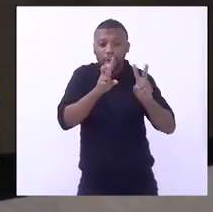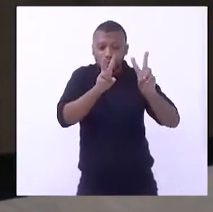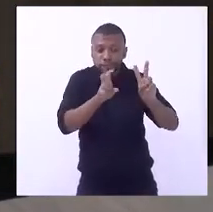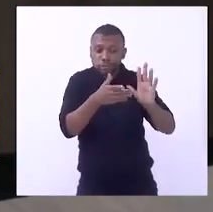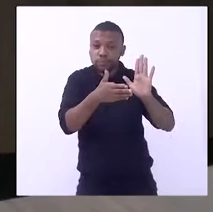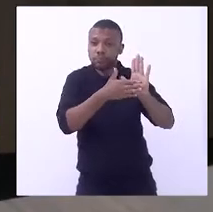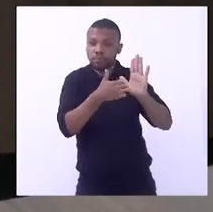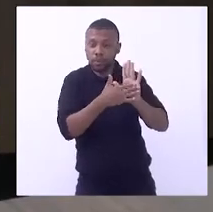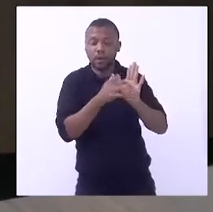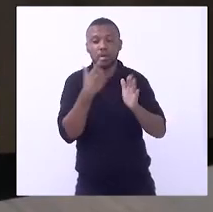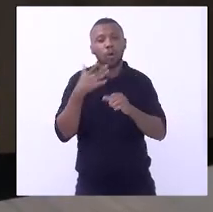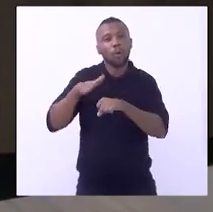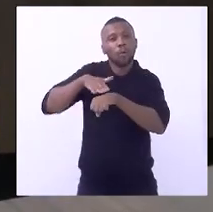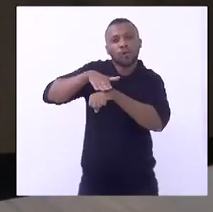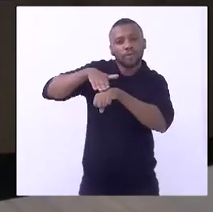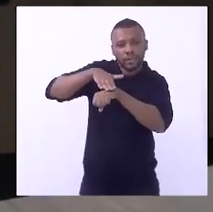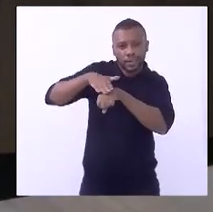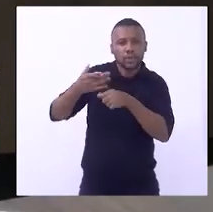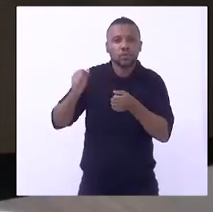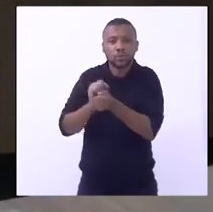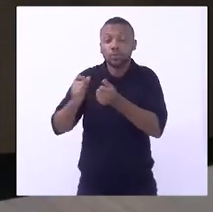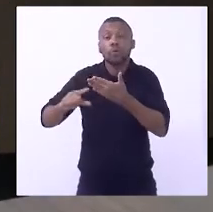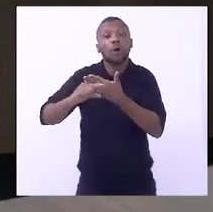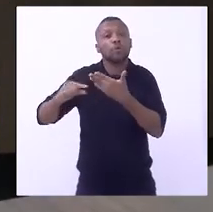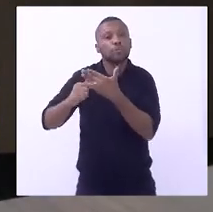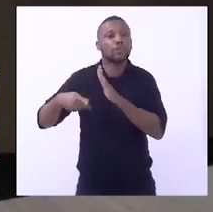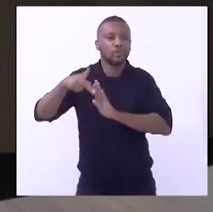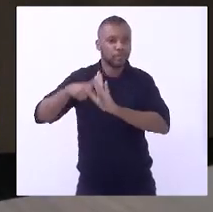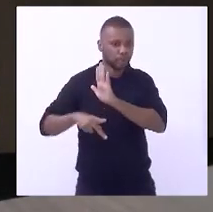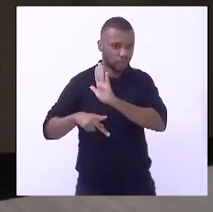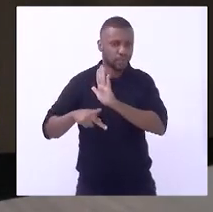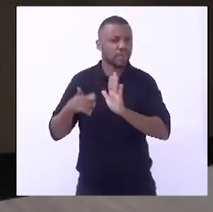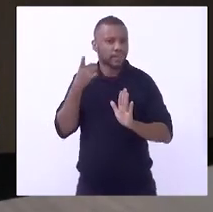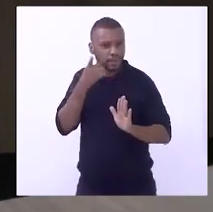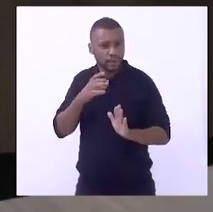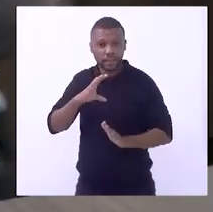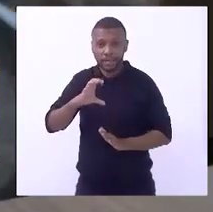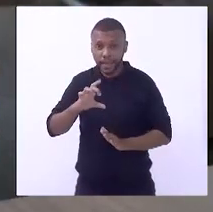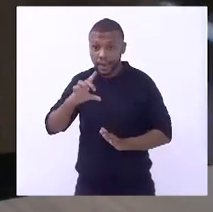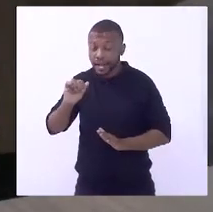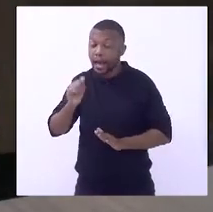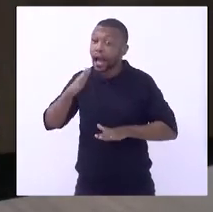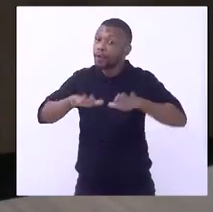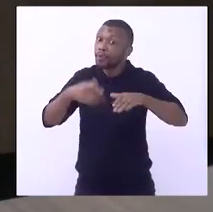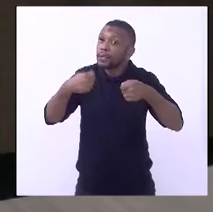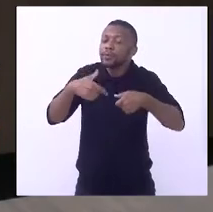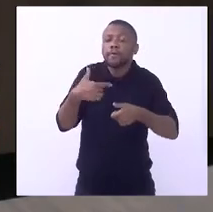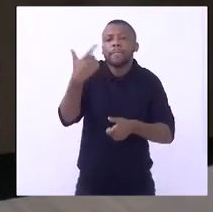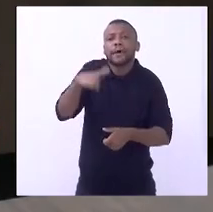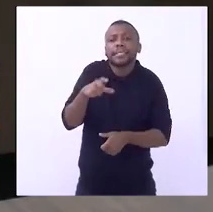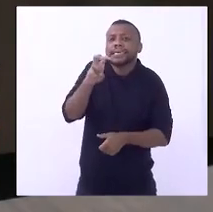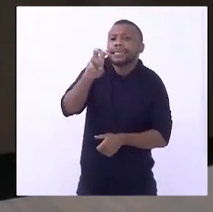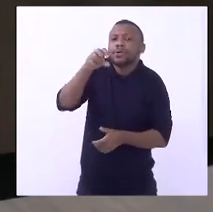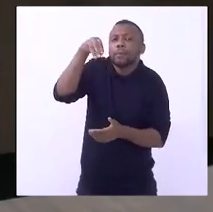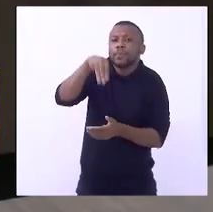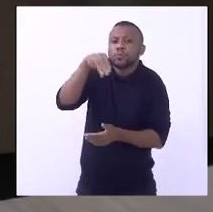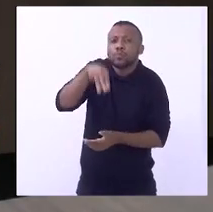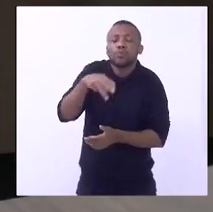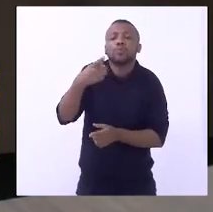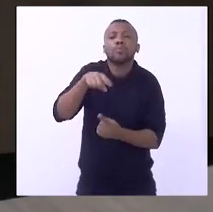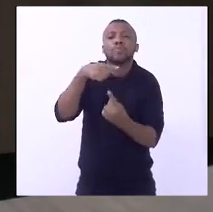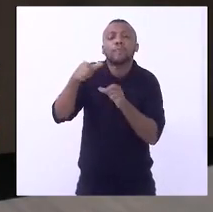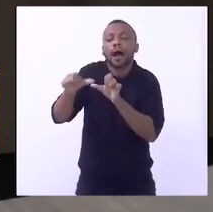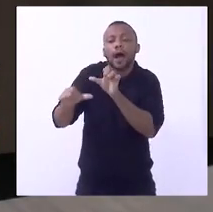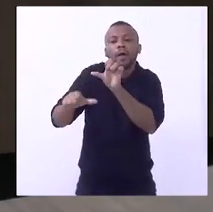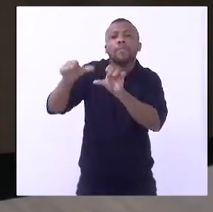Eu tive uma conversa com a deputada Célia, autora. Talvez eu precise de mais 5 minutos para uma pequena alteração no parecer. Se